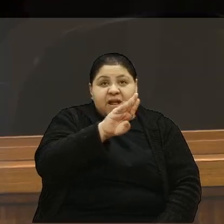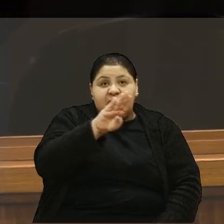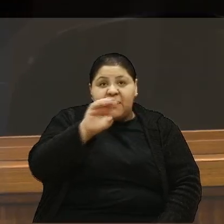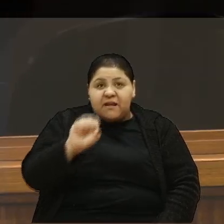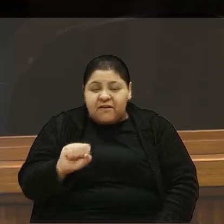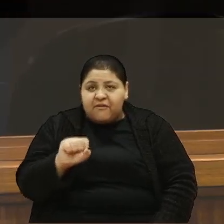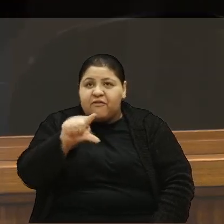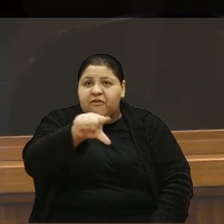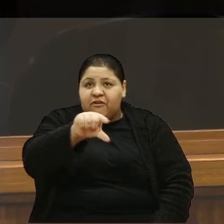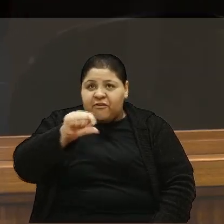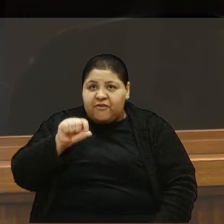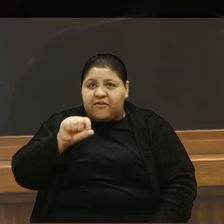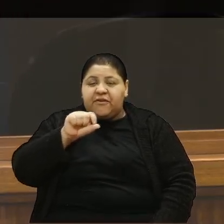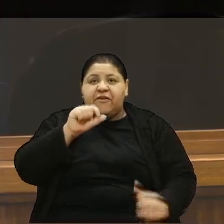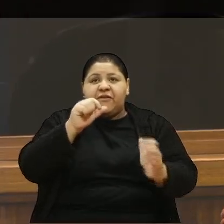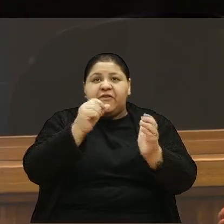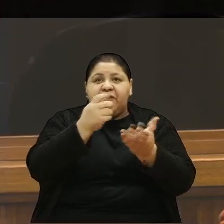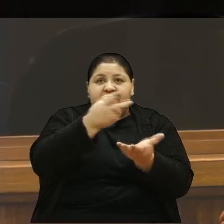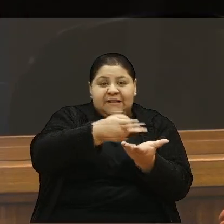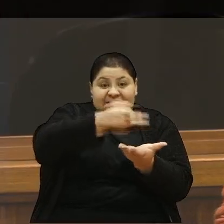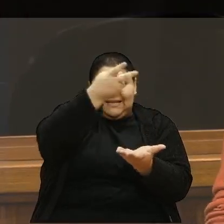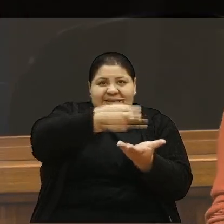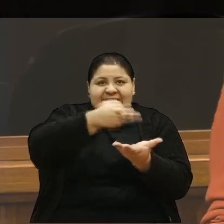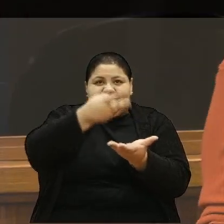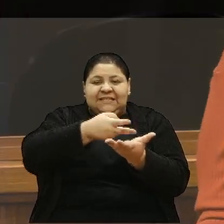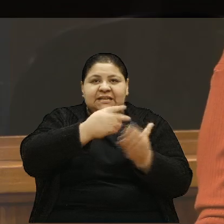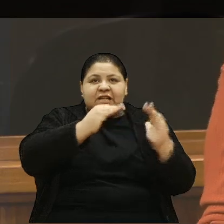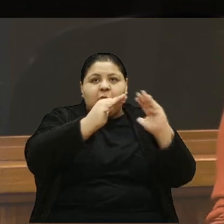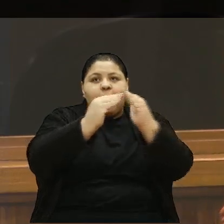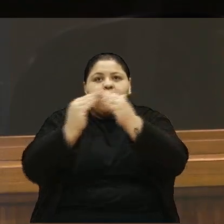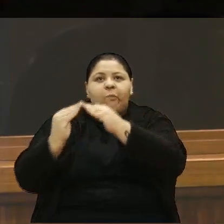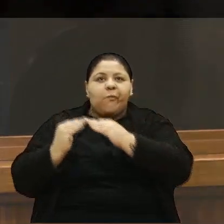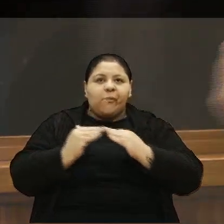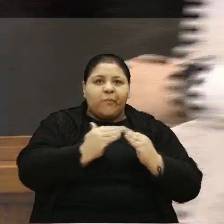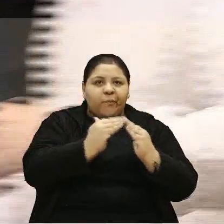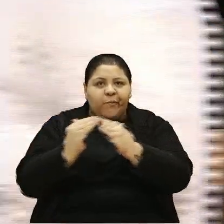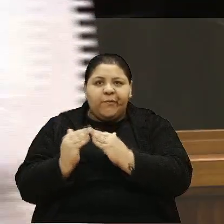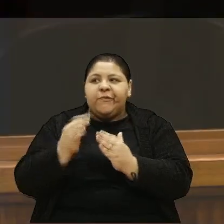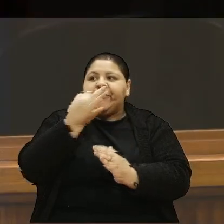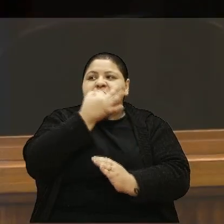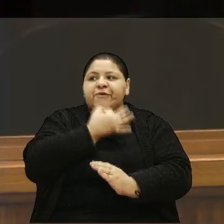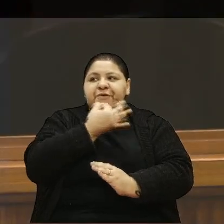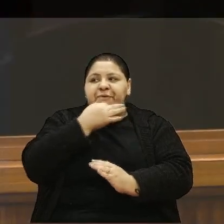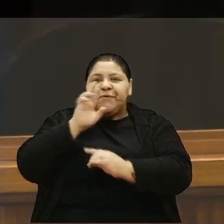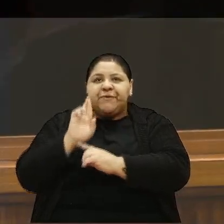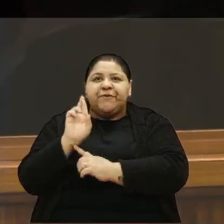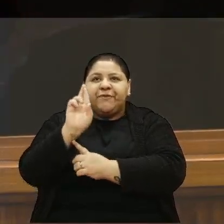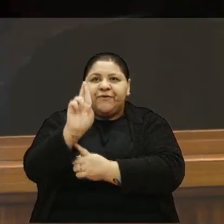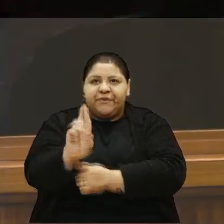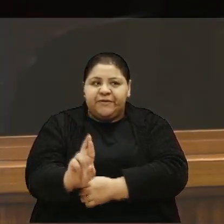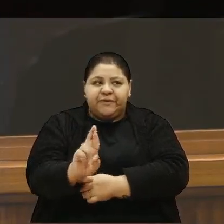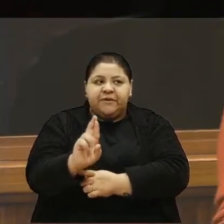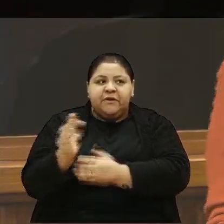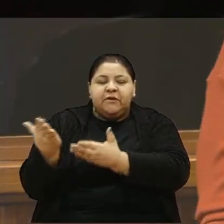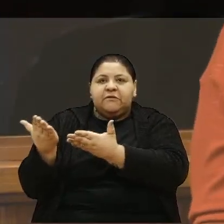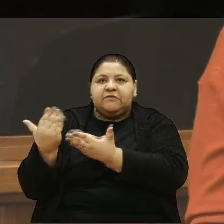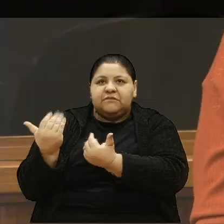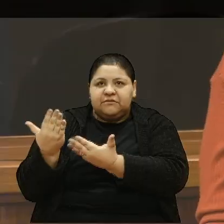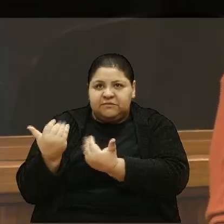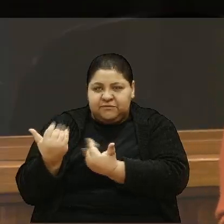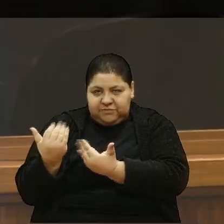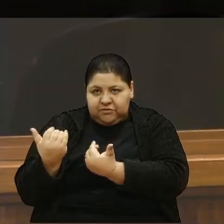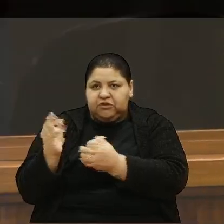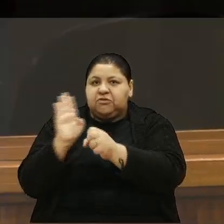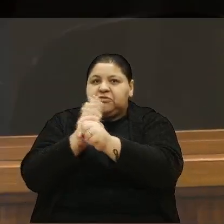a decisão da Taça das Favelas. Caxias foi representada pelas gurias do Beltrão